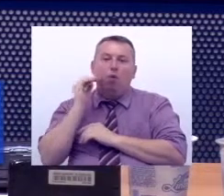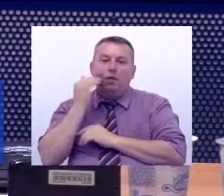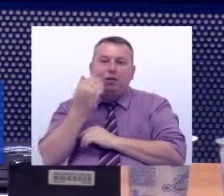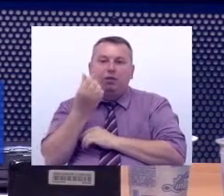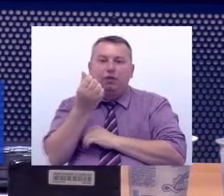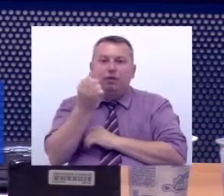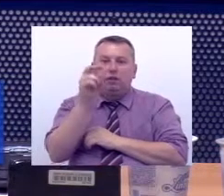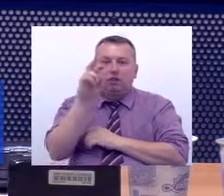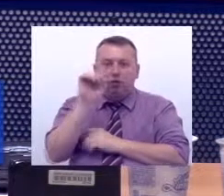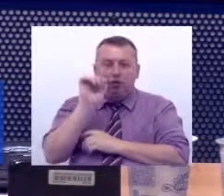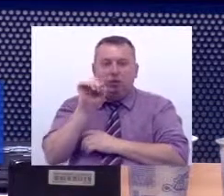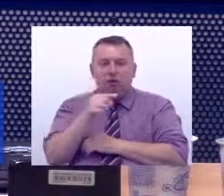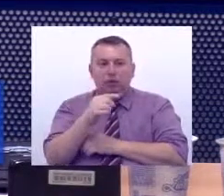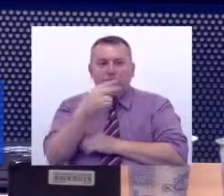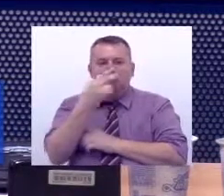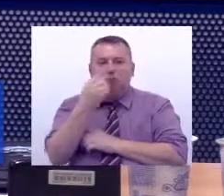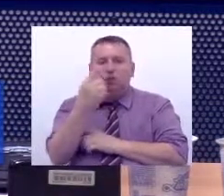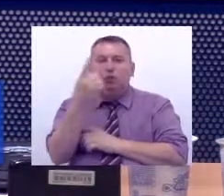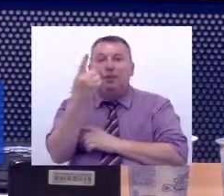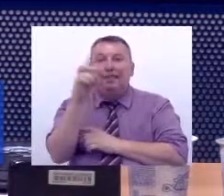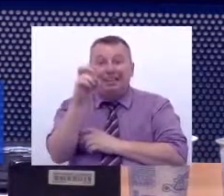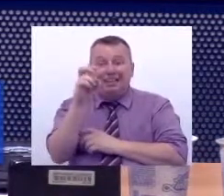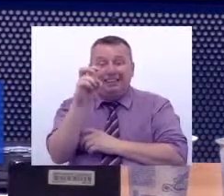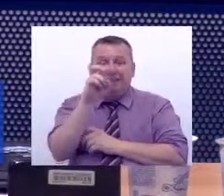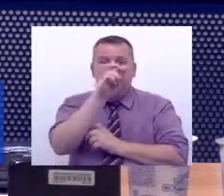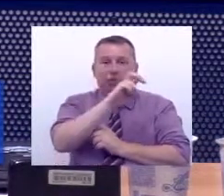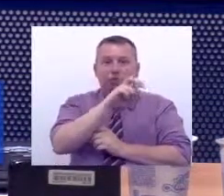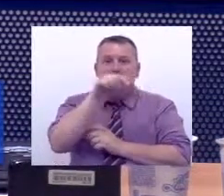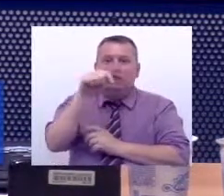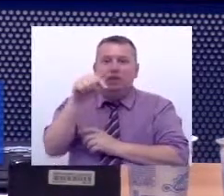R$1.650.000, para 2015,